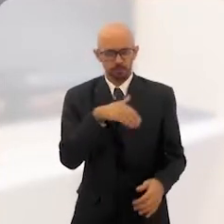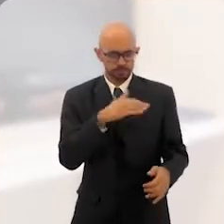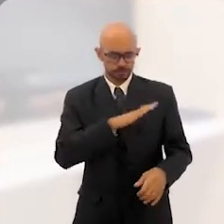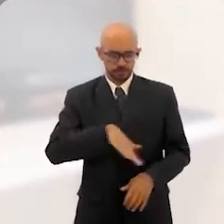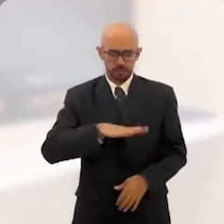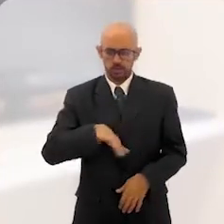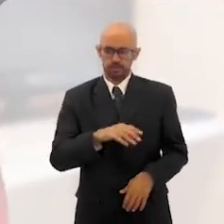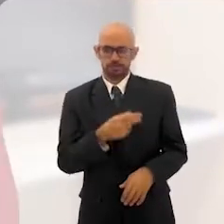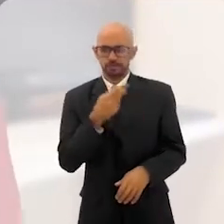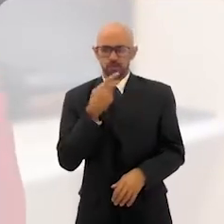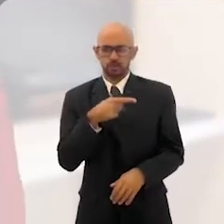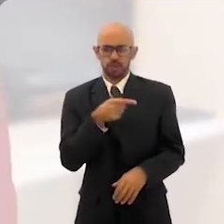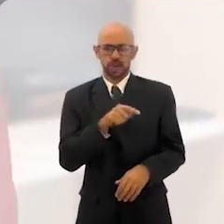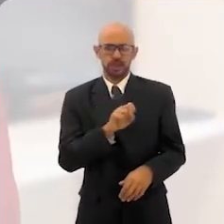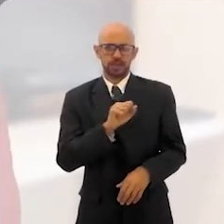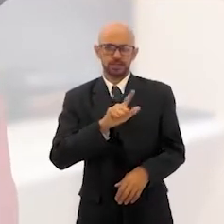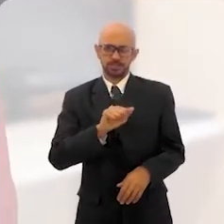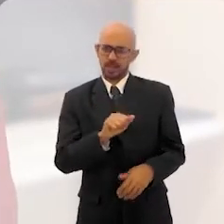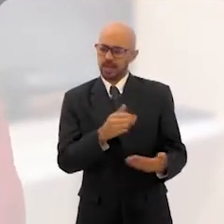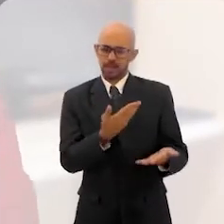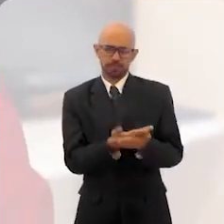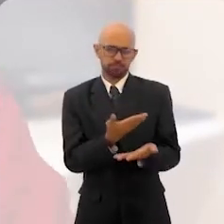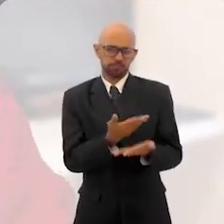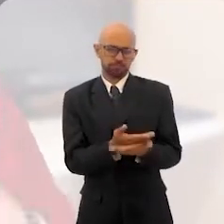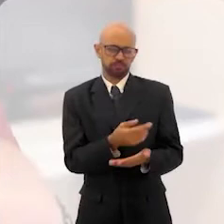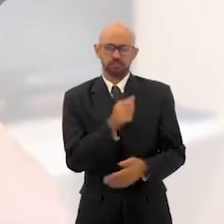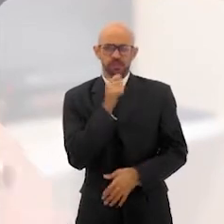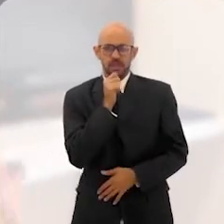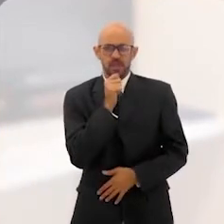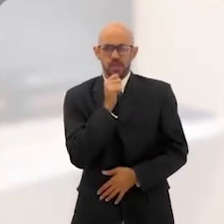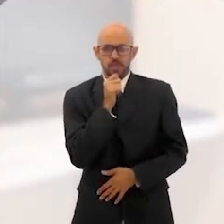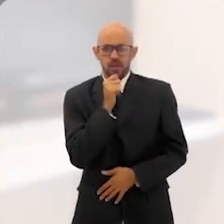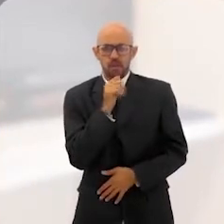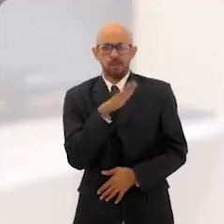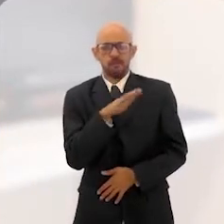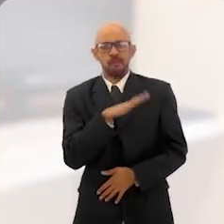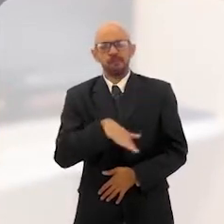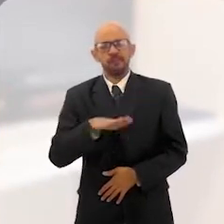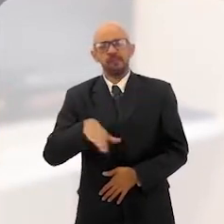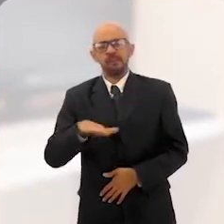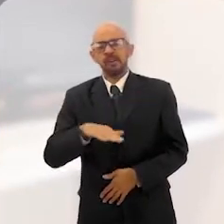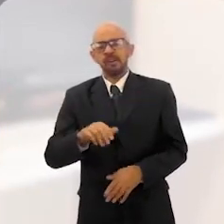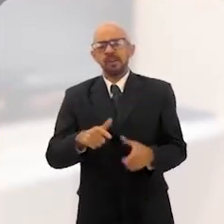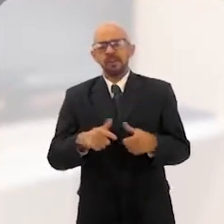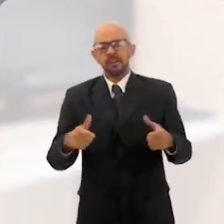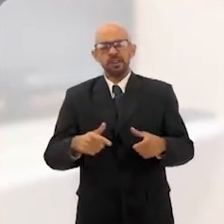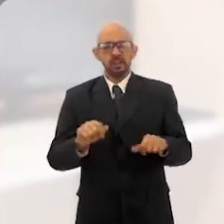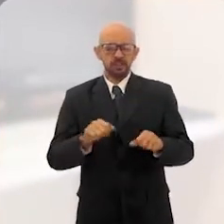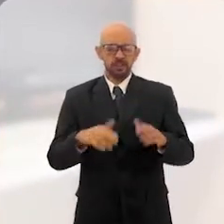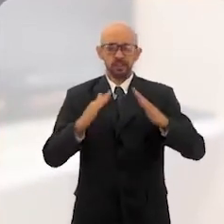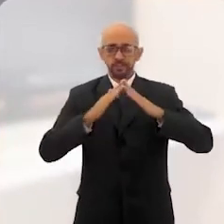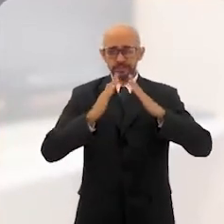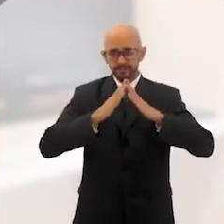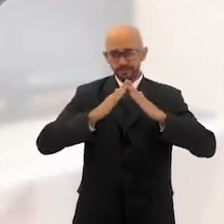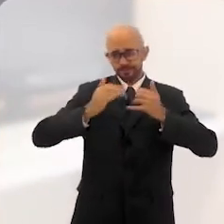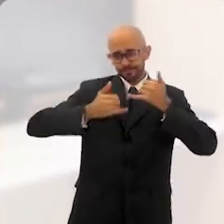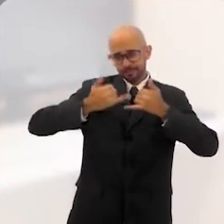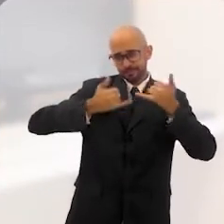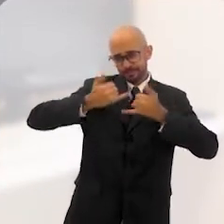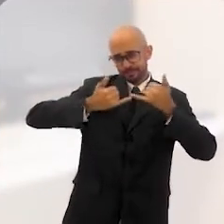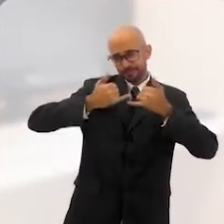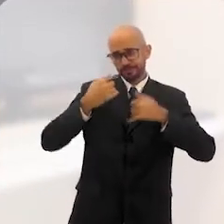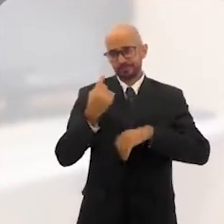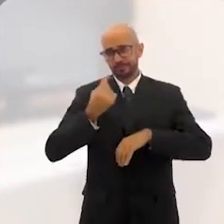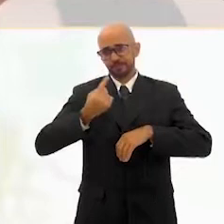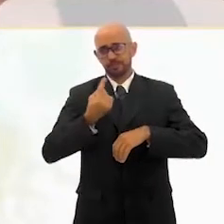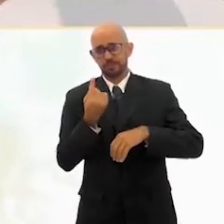Dessas crianças, não vamos falar em sala de aula por enquanto, vamos falar na infância dessas crianças, que muitas vezes ficam em casa brincando sozinhas,